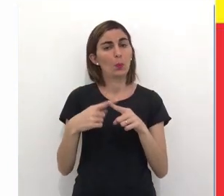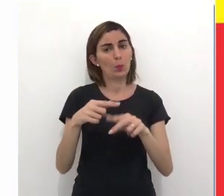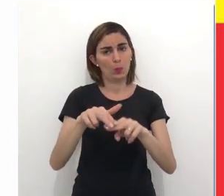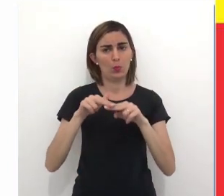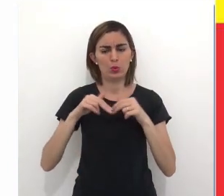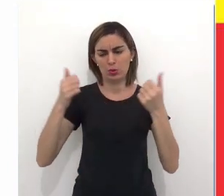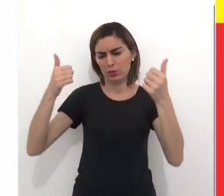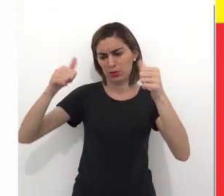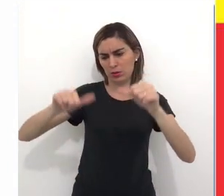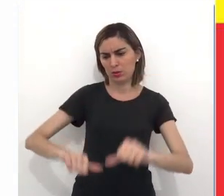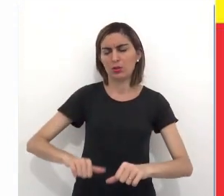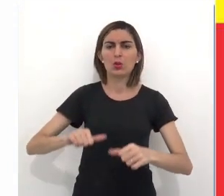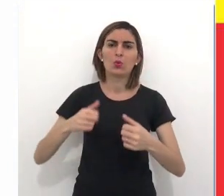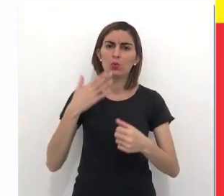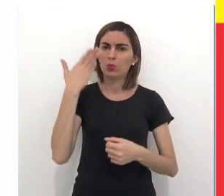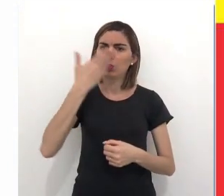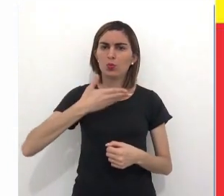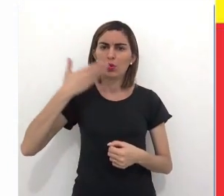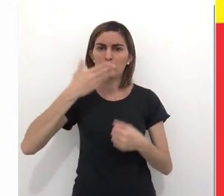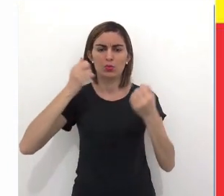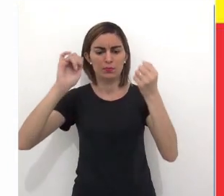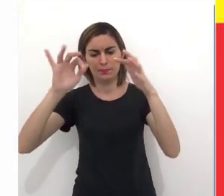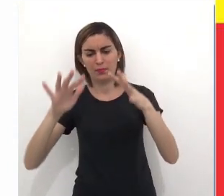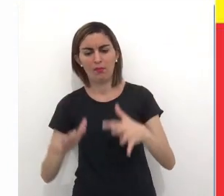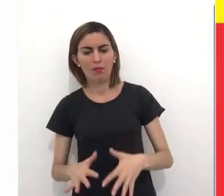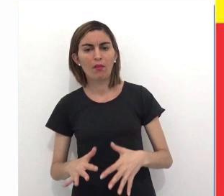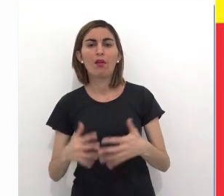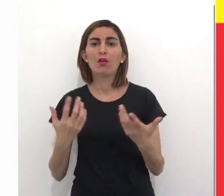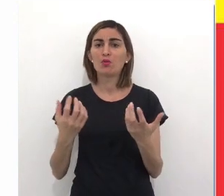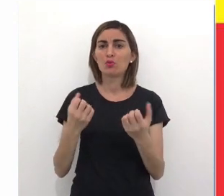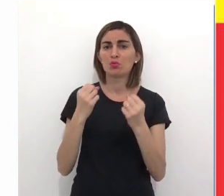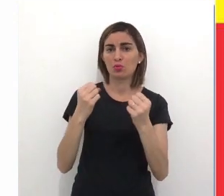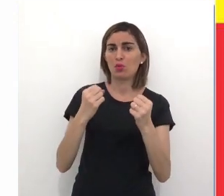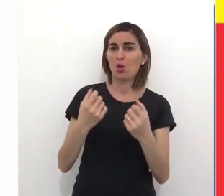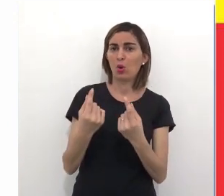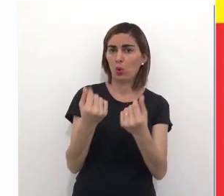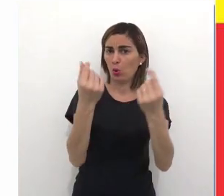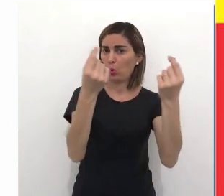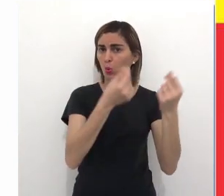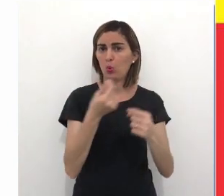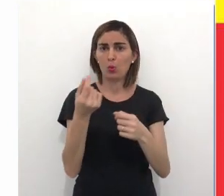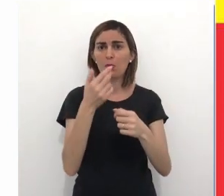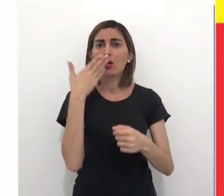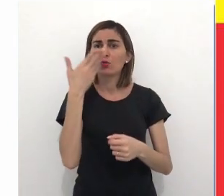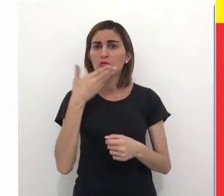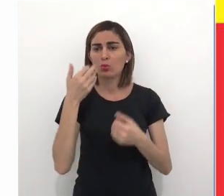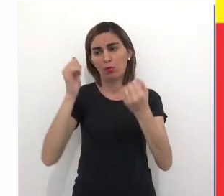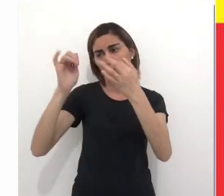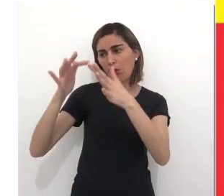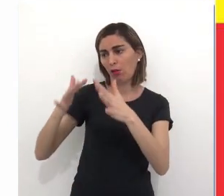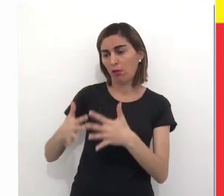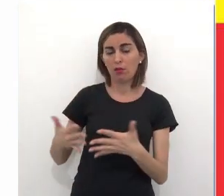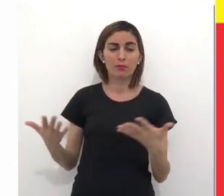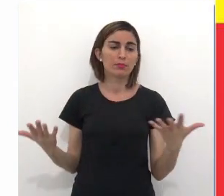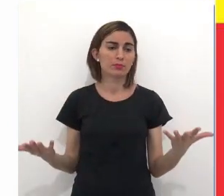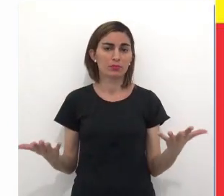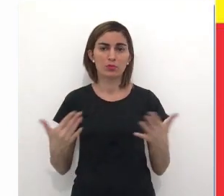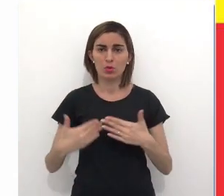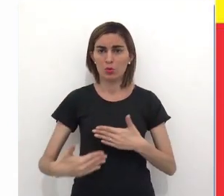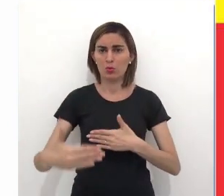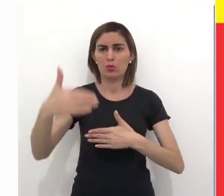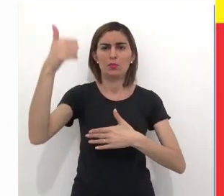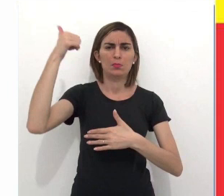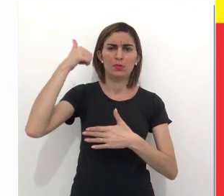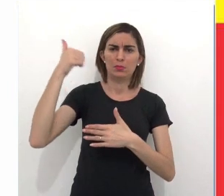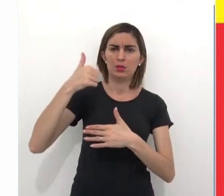por conta do declínio da exploração do açúcar, que sustentava a economia no açúcar. Açúcar entra em declínio. Então, desde